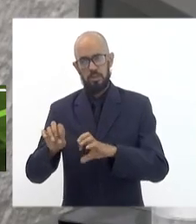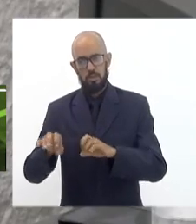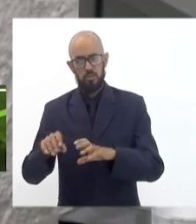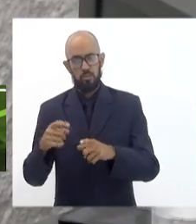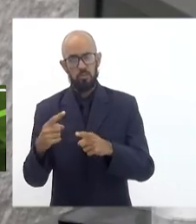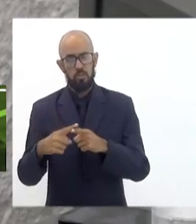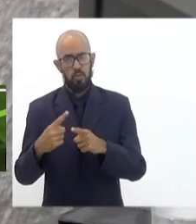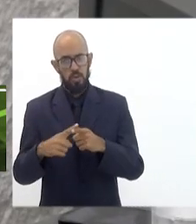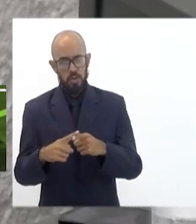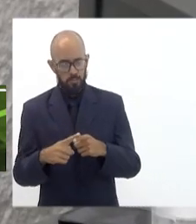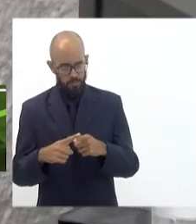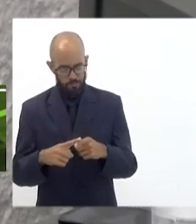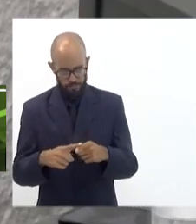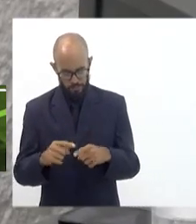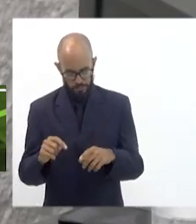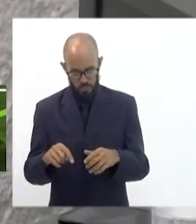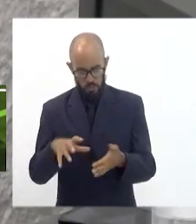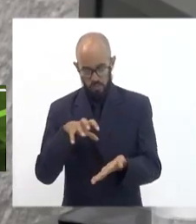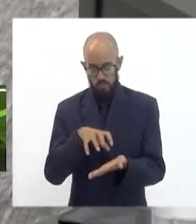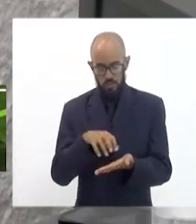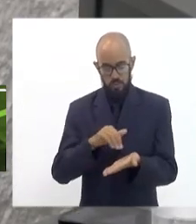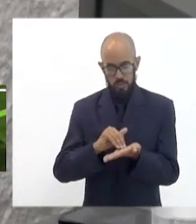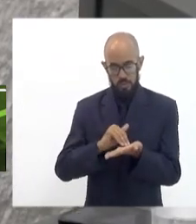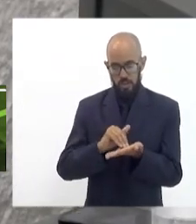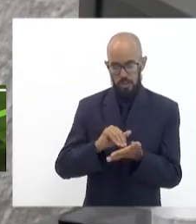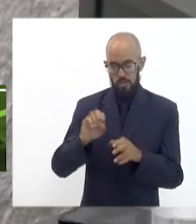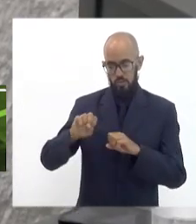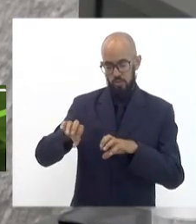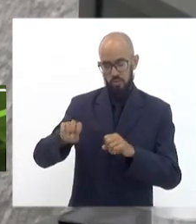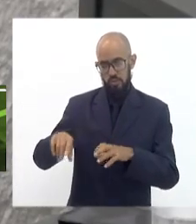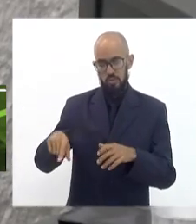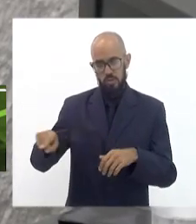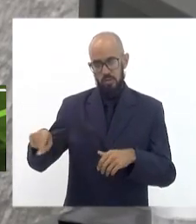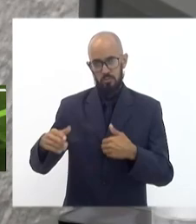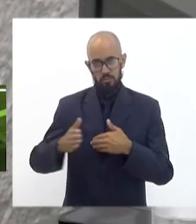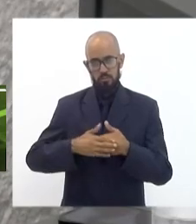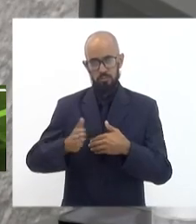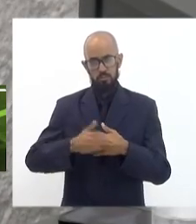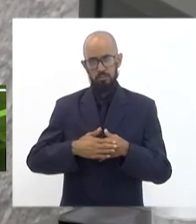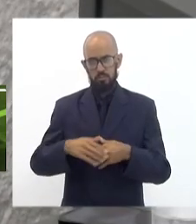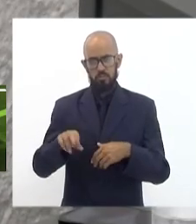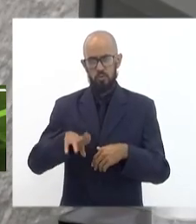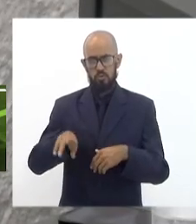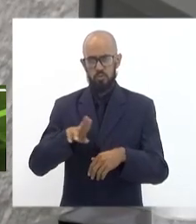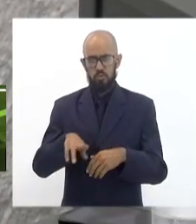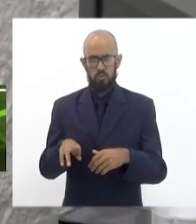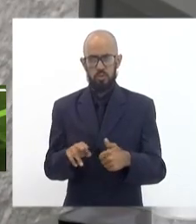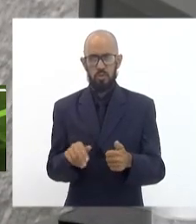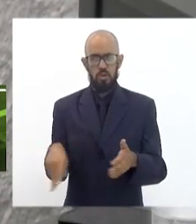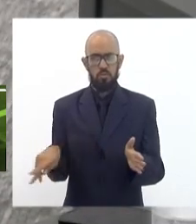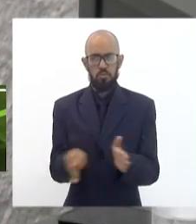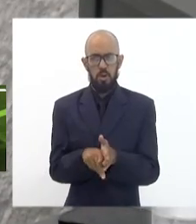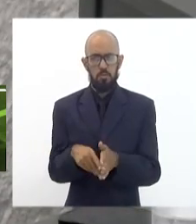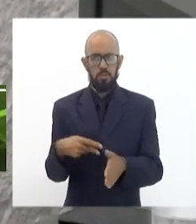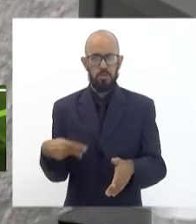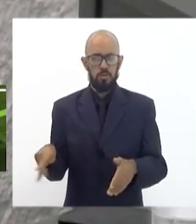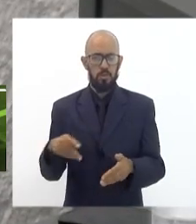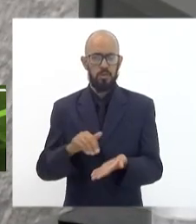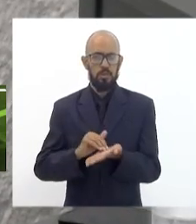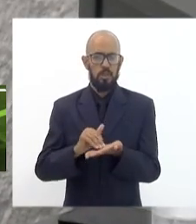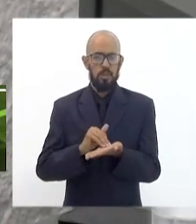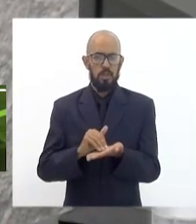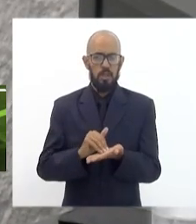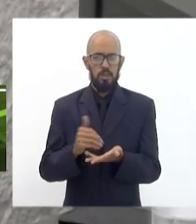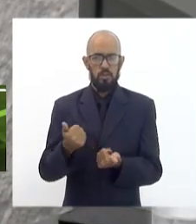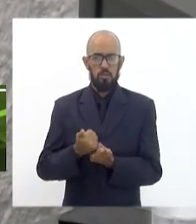por nós porque educação fez a opção de usar próprio departamento Sul a estrutura que ela tem lá